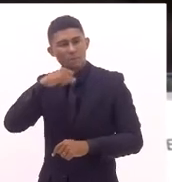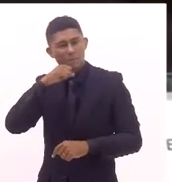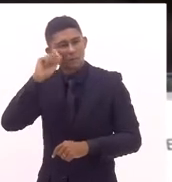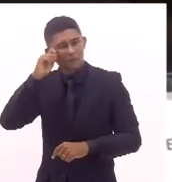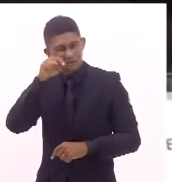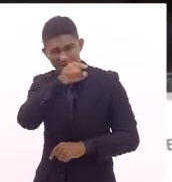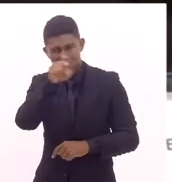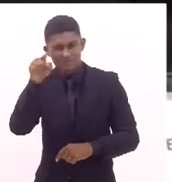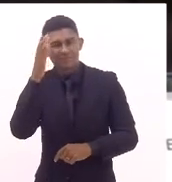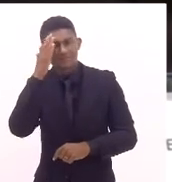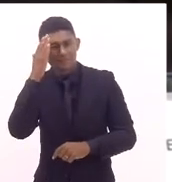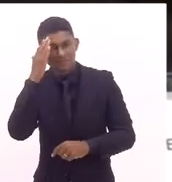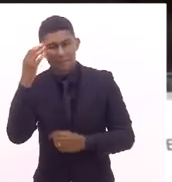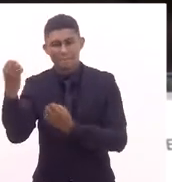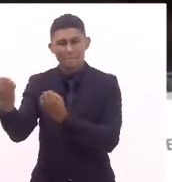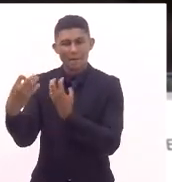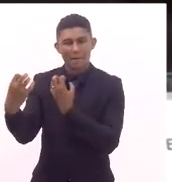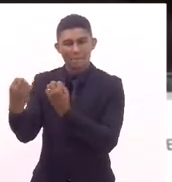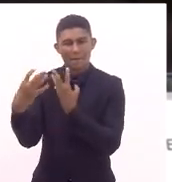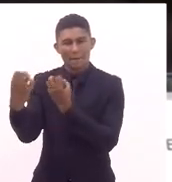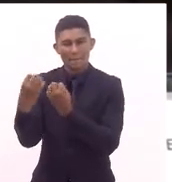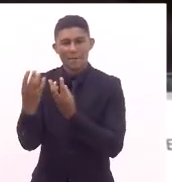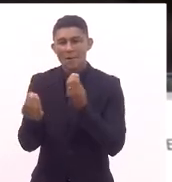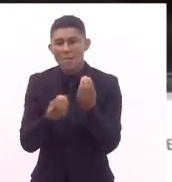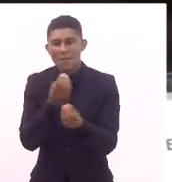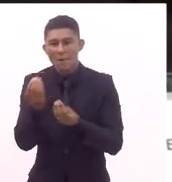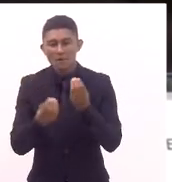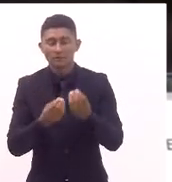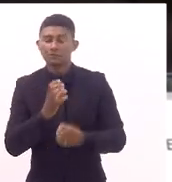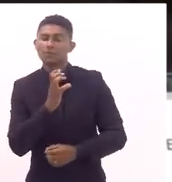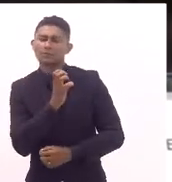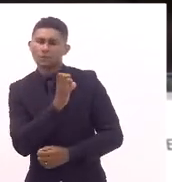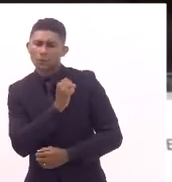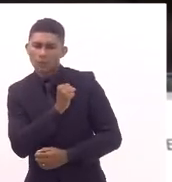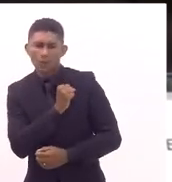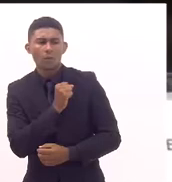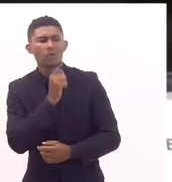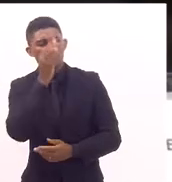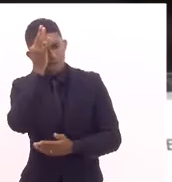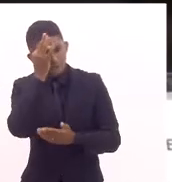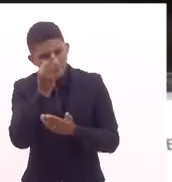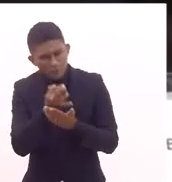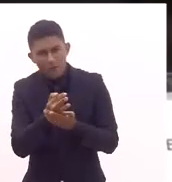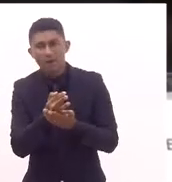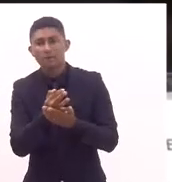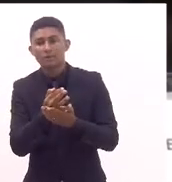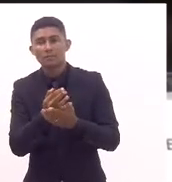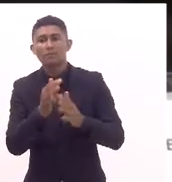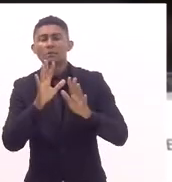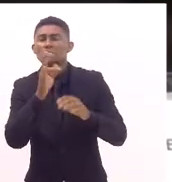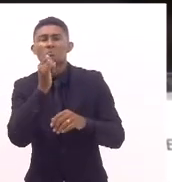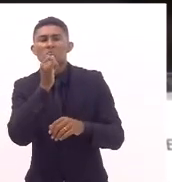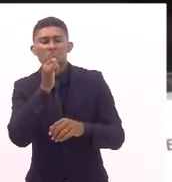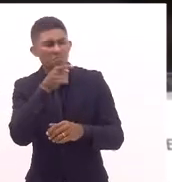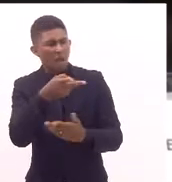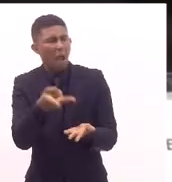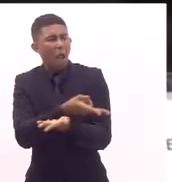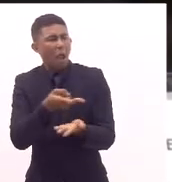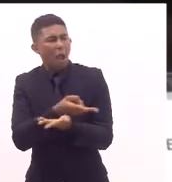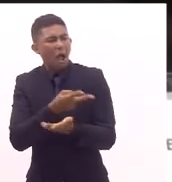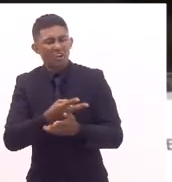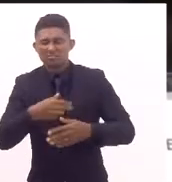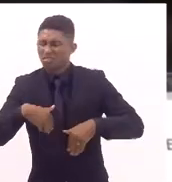educação né é um Educação de amor de fé mas não educação Incondicional que passa a mão pela cabeça